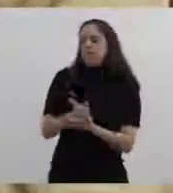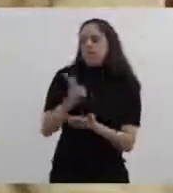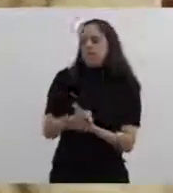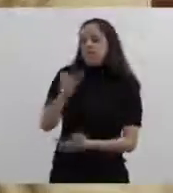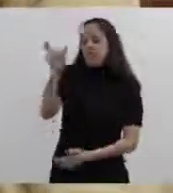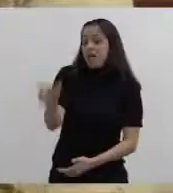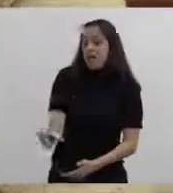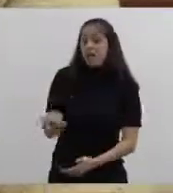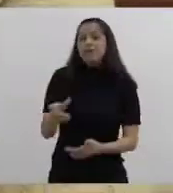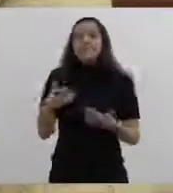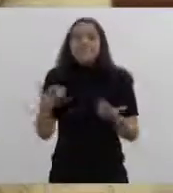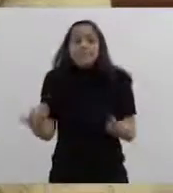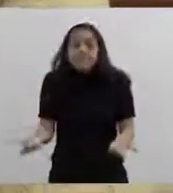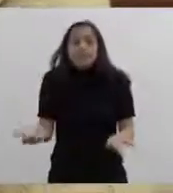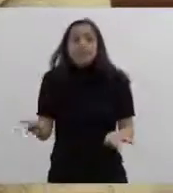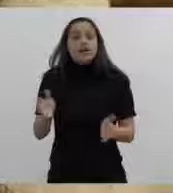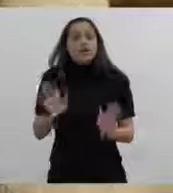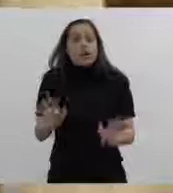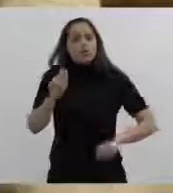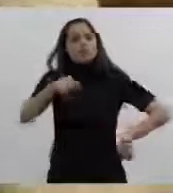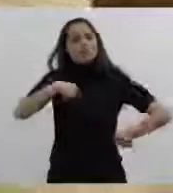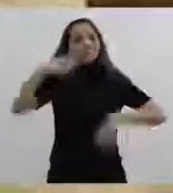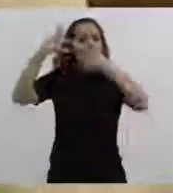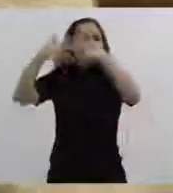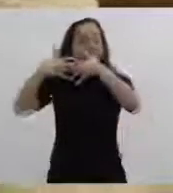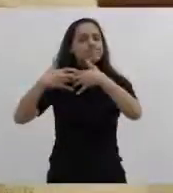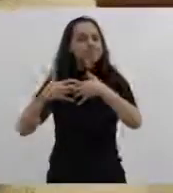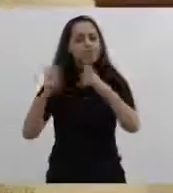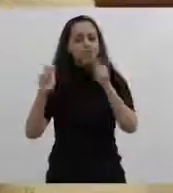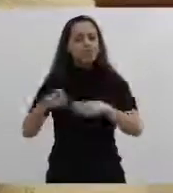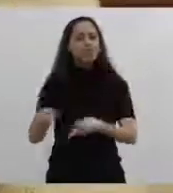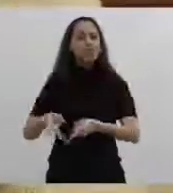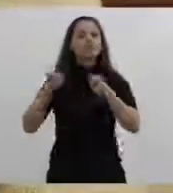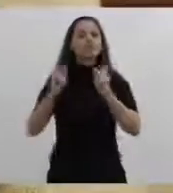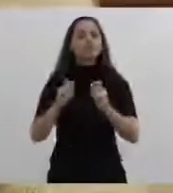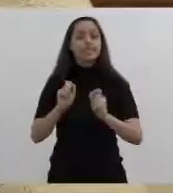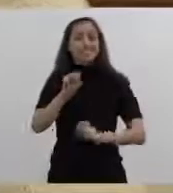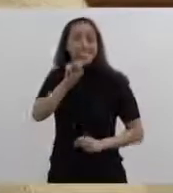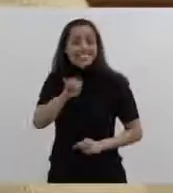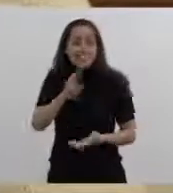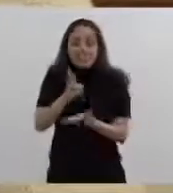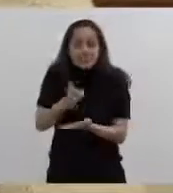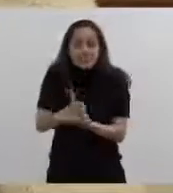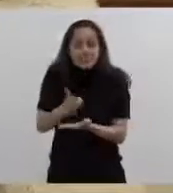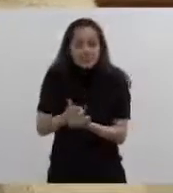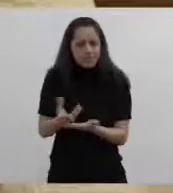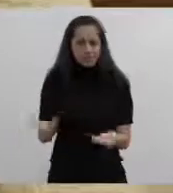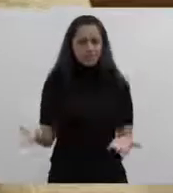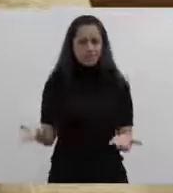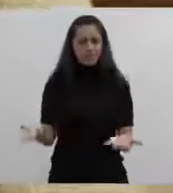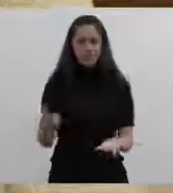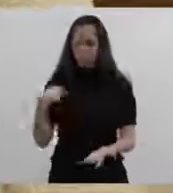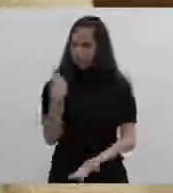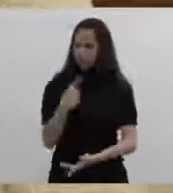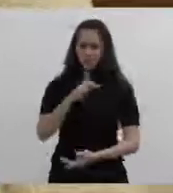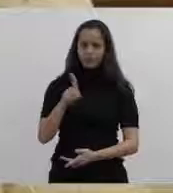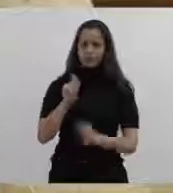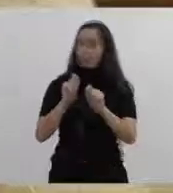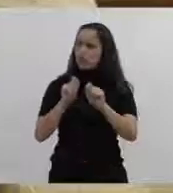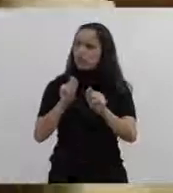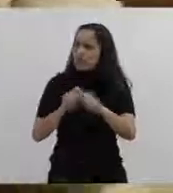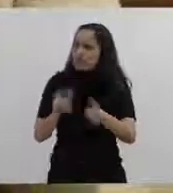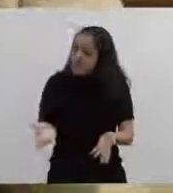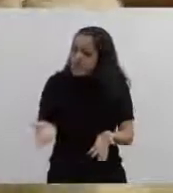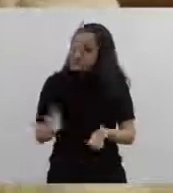porque sempre acontece a mesma coisa. E isso levou de alguma forma a pensar, bom, se sempre acontece a mesma coisa, o que nós